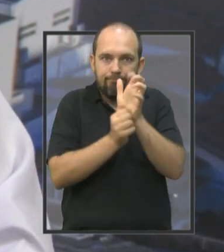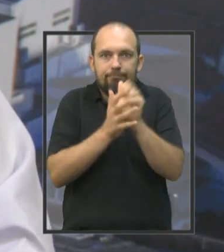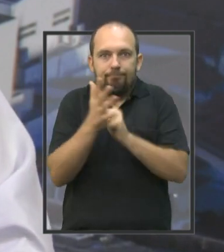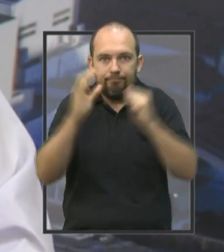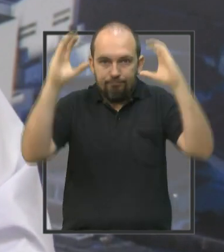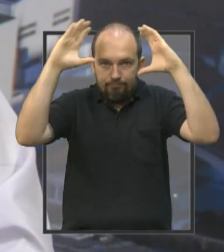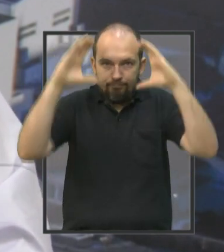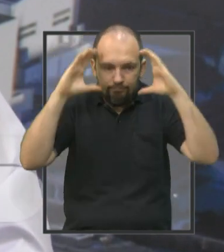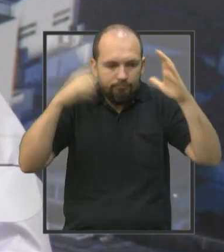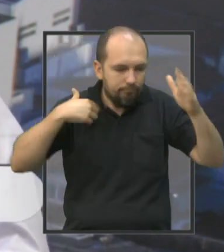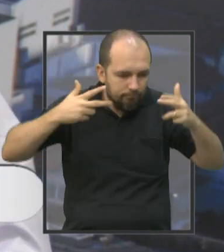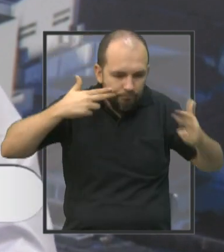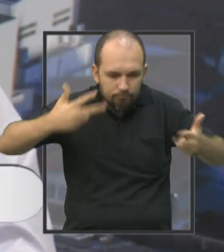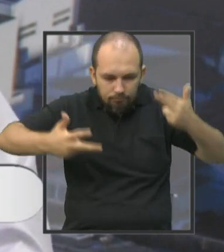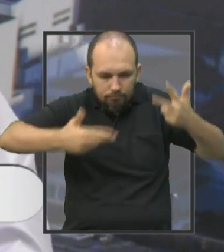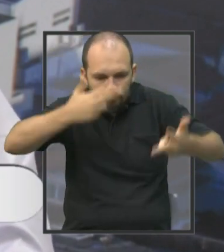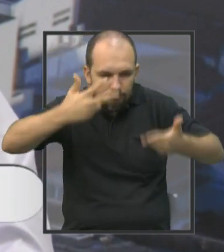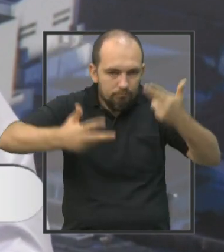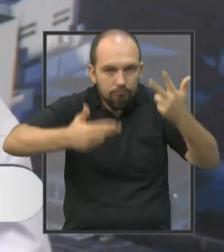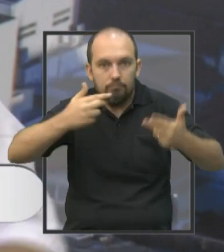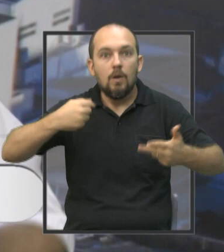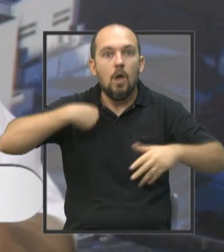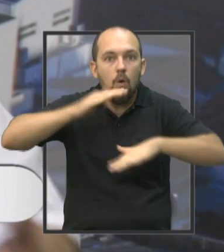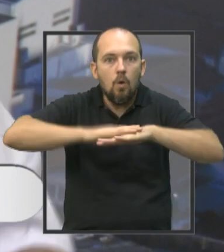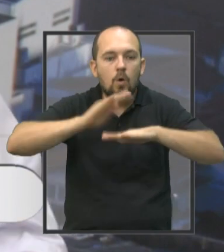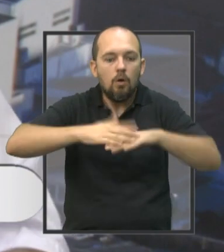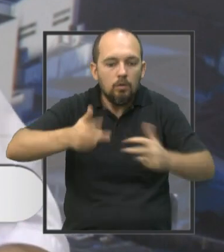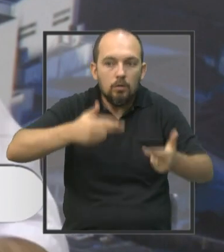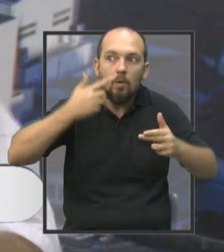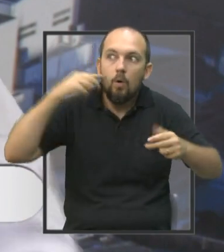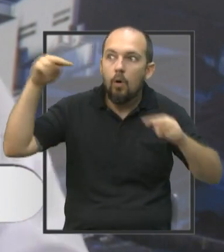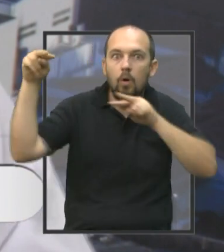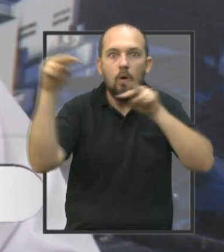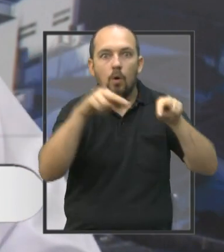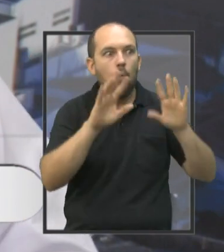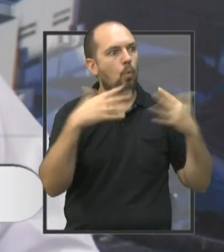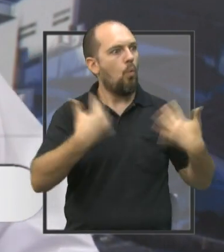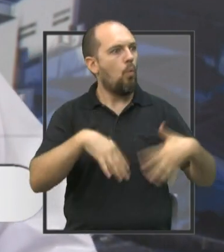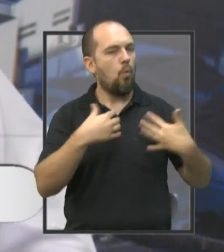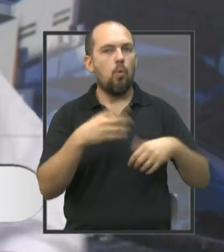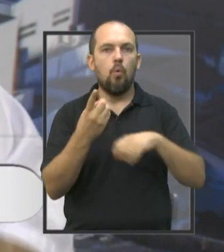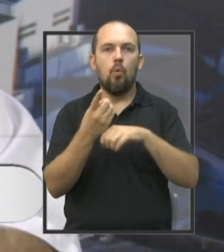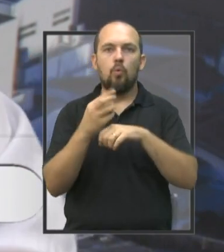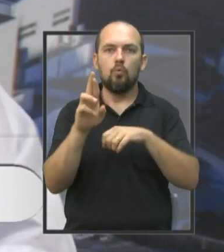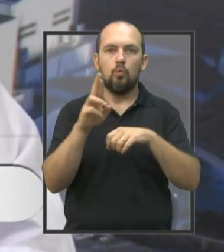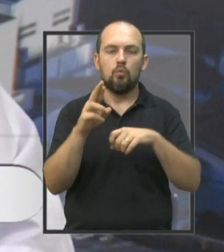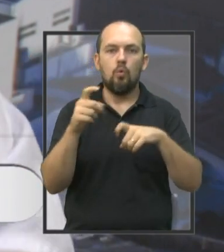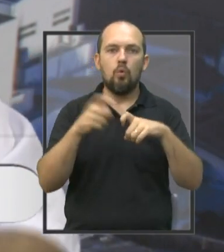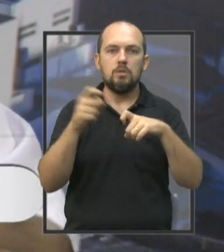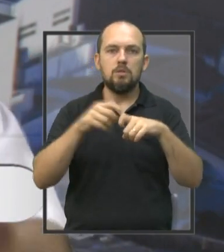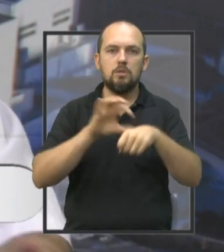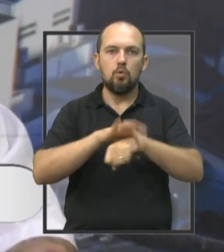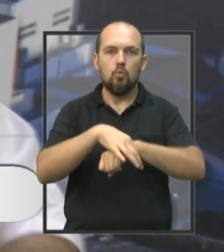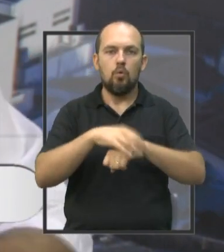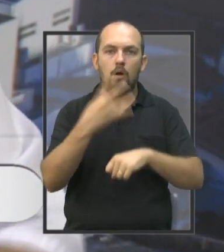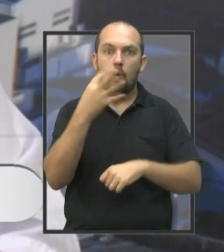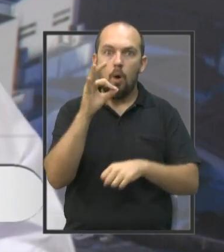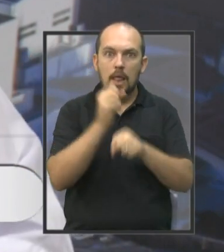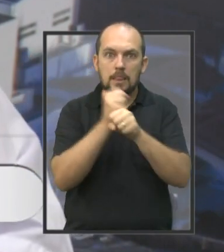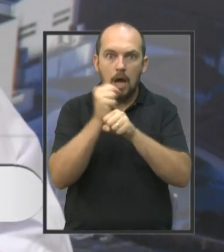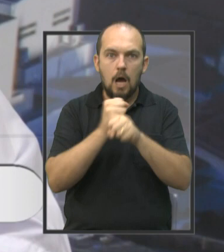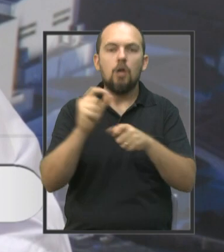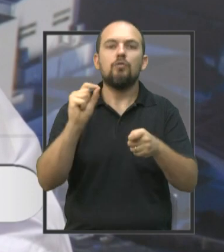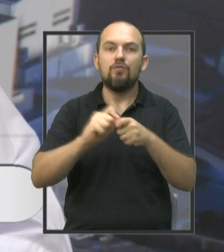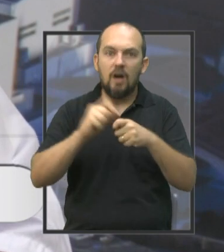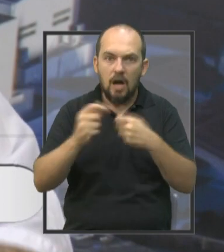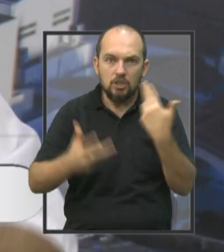cirurgia, para começar, para estimular as pessoas. Pô, o doutor Segura, que faz 40 anos que está aqui nessa labuta, está vindo fazer a